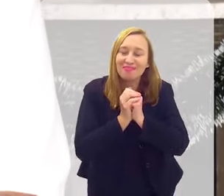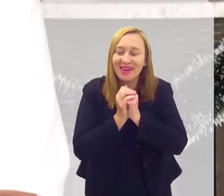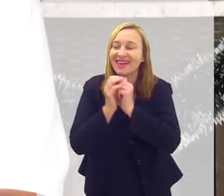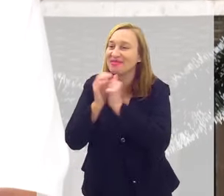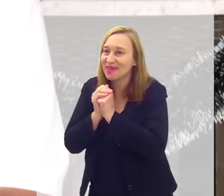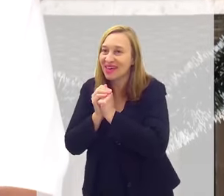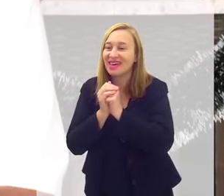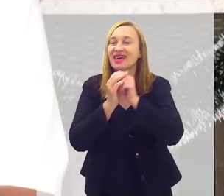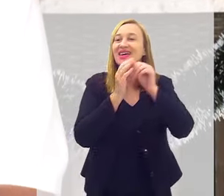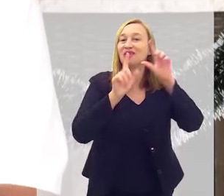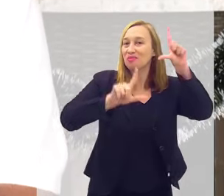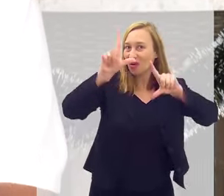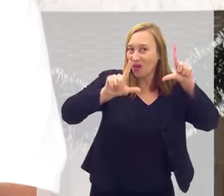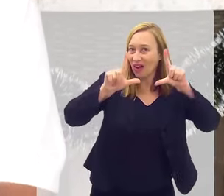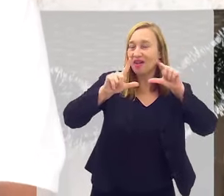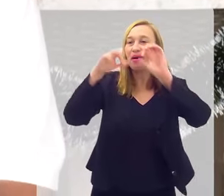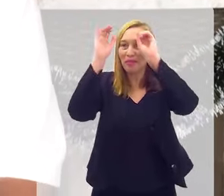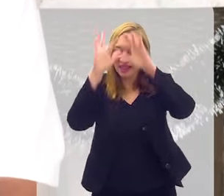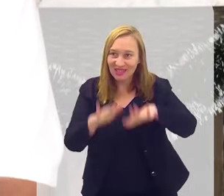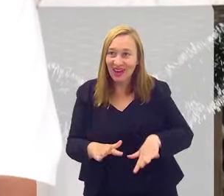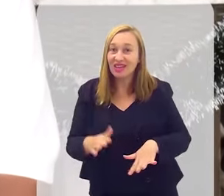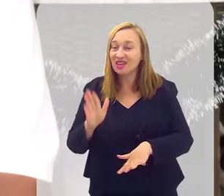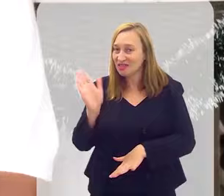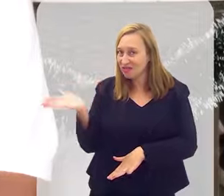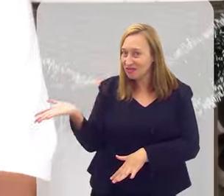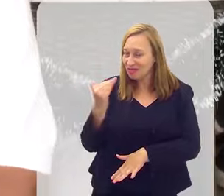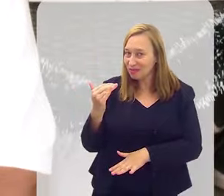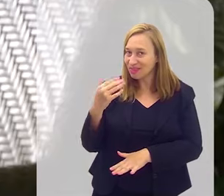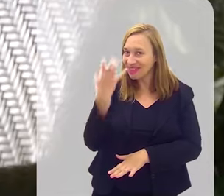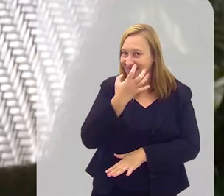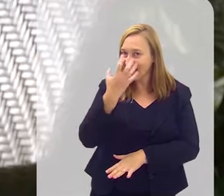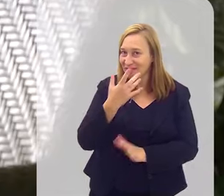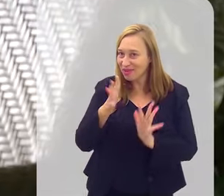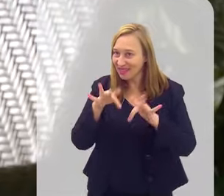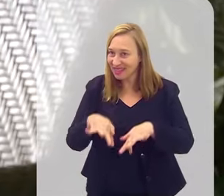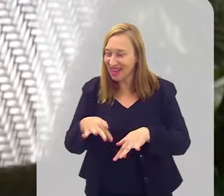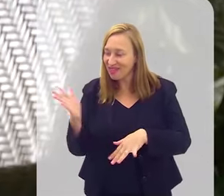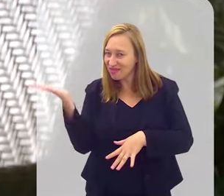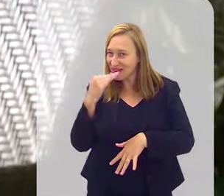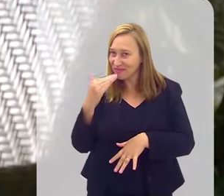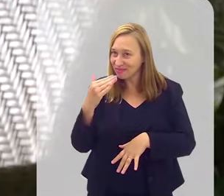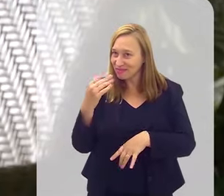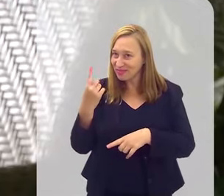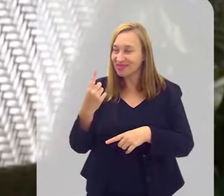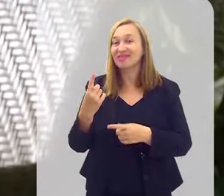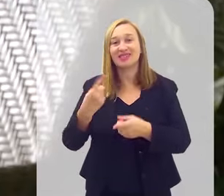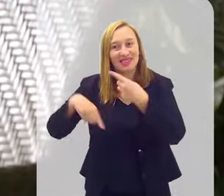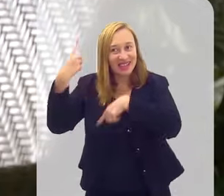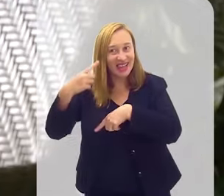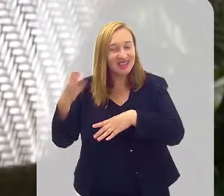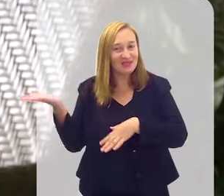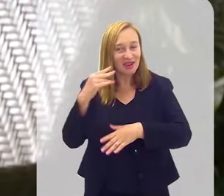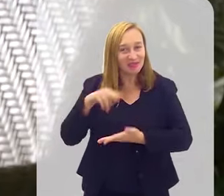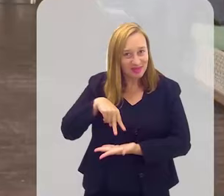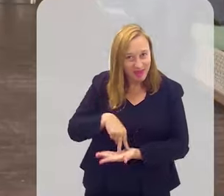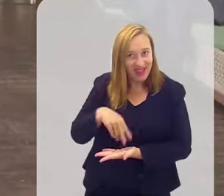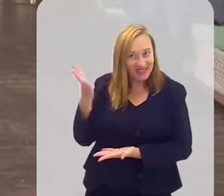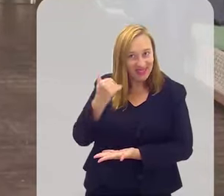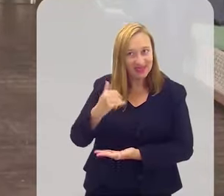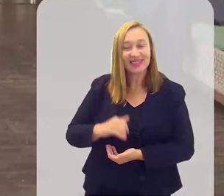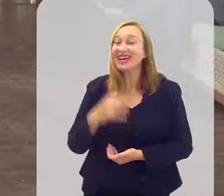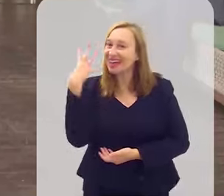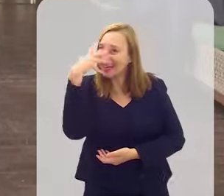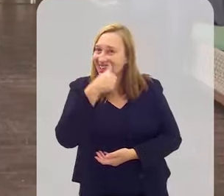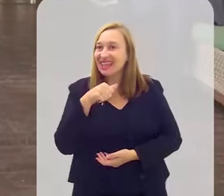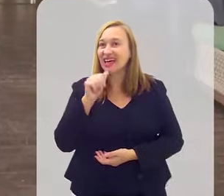Amém programa abençoado né Coisa linda né vamos cantar uma música linda agora para encerrar simaro sucesso total vamos ficar de pé